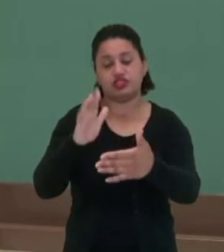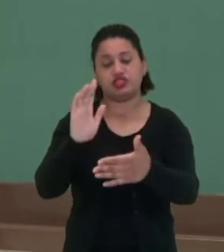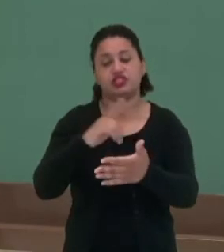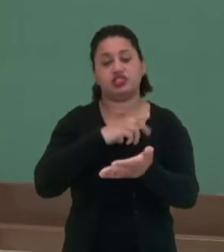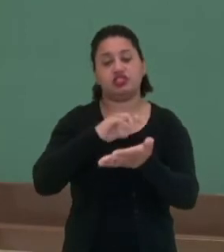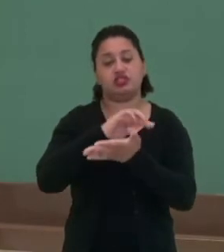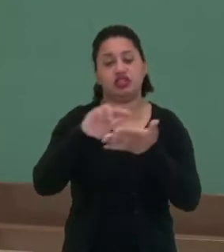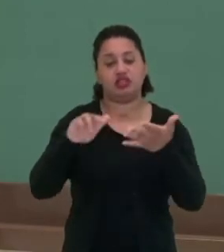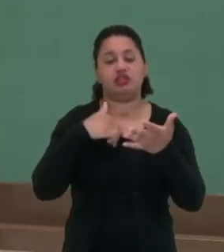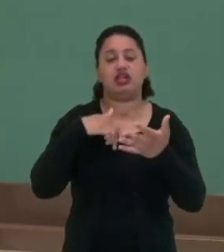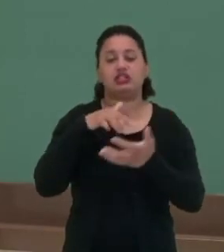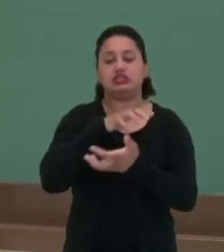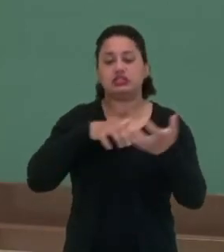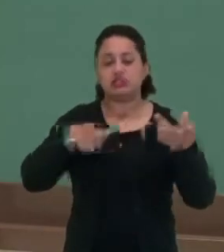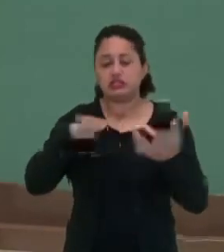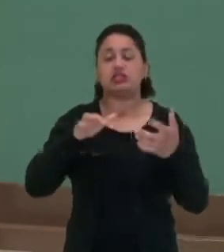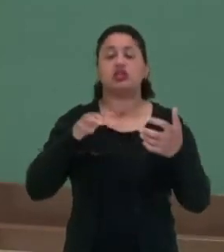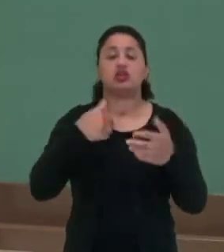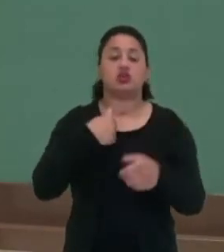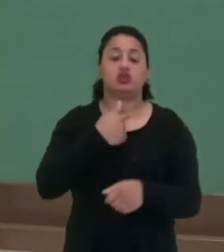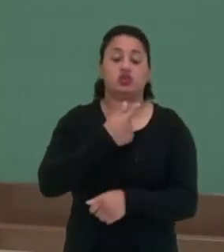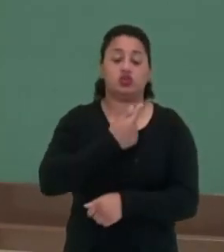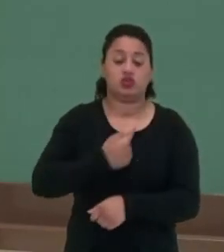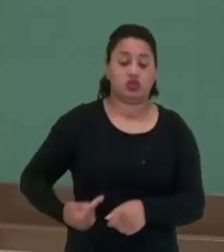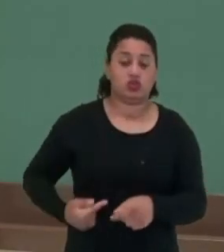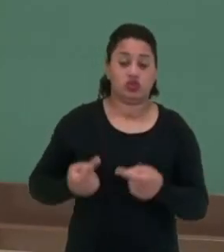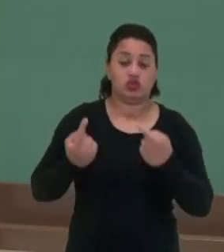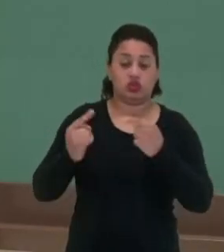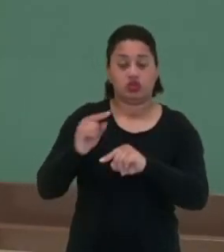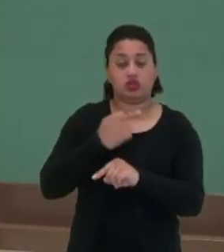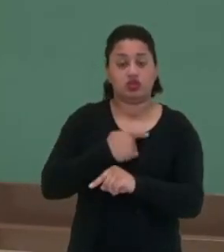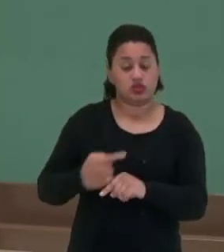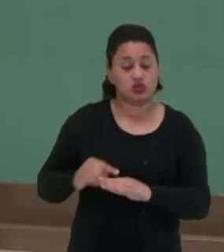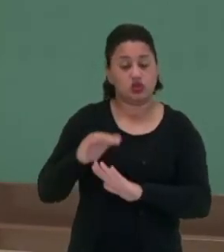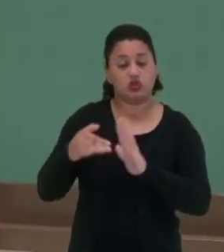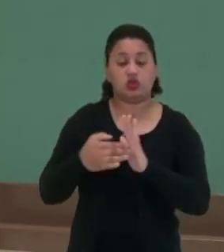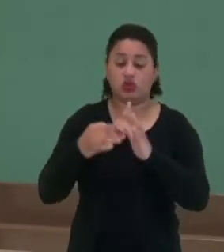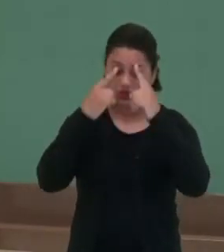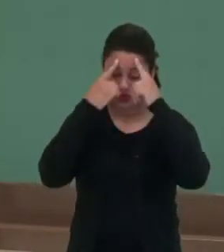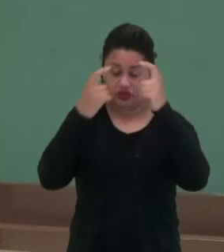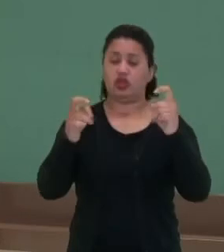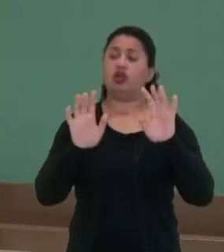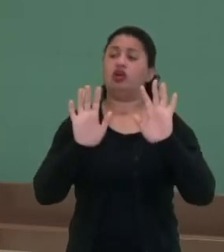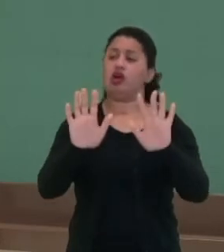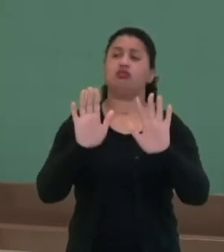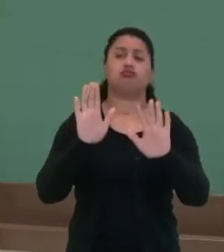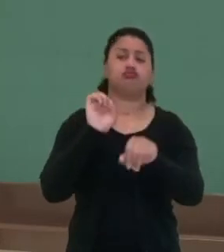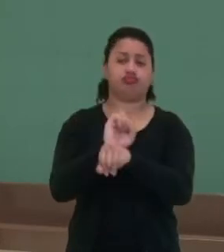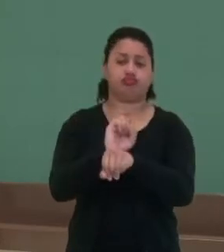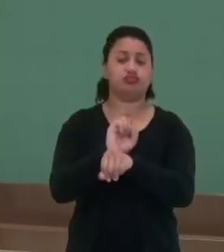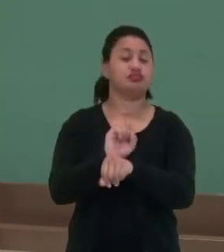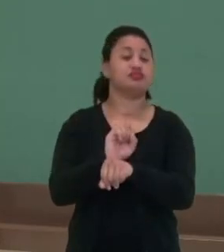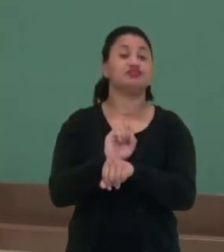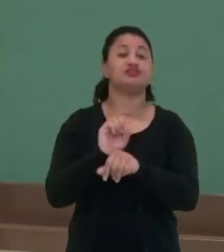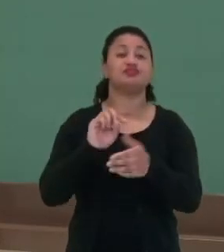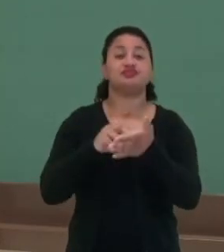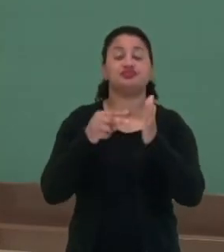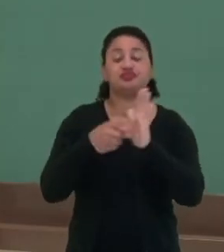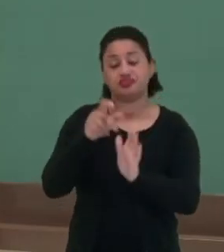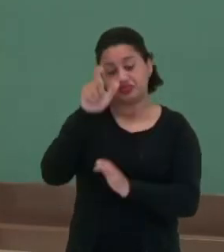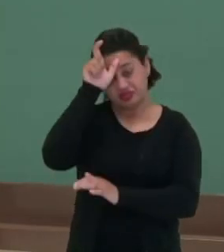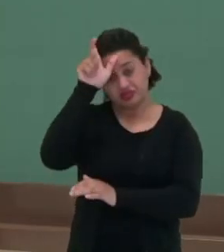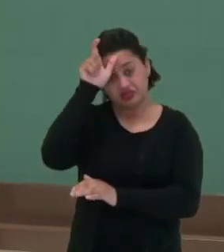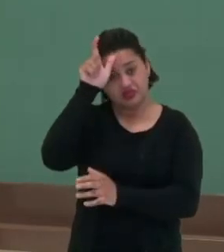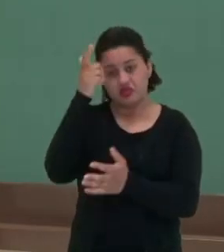diversas rebeliões contra o governo turco, todas violentamente reprimidas. Ou seja, os turcos não querem conceder